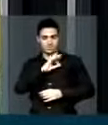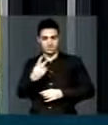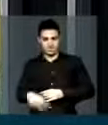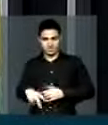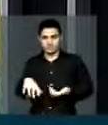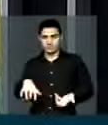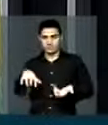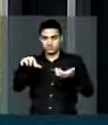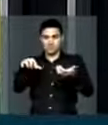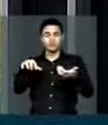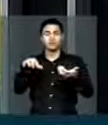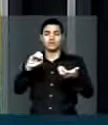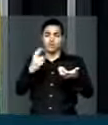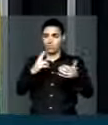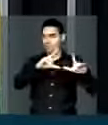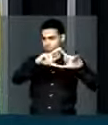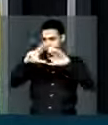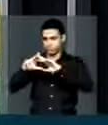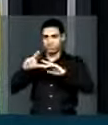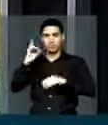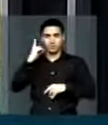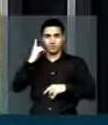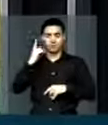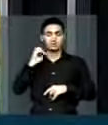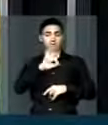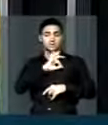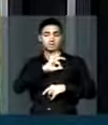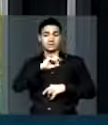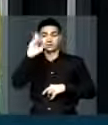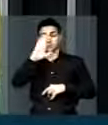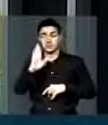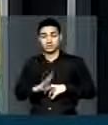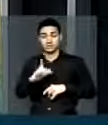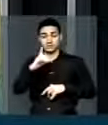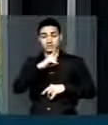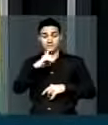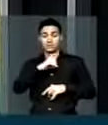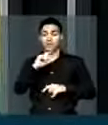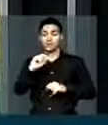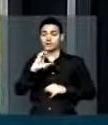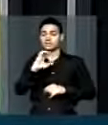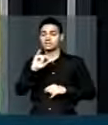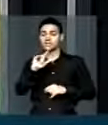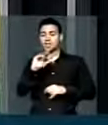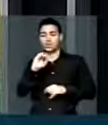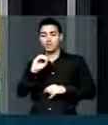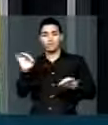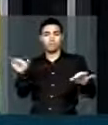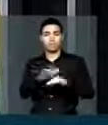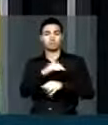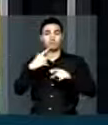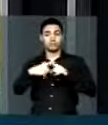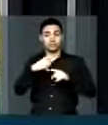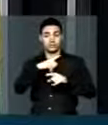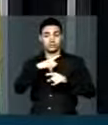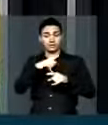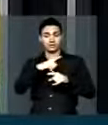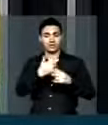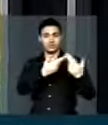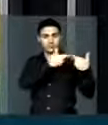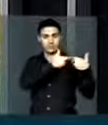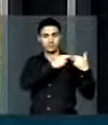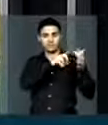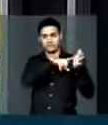legislativas são as únicas instituições policiais do Brasil de ciclo completo, pois têm atribuições de